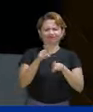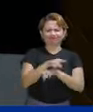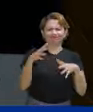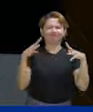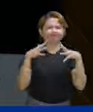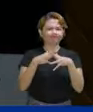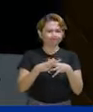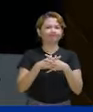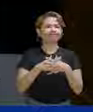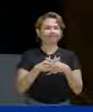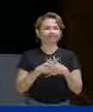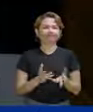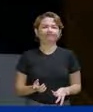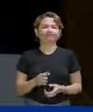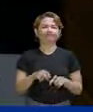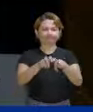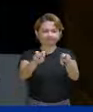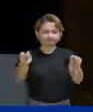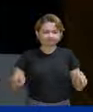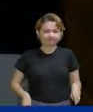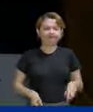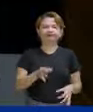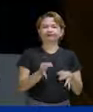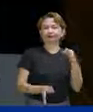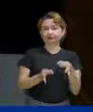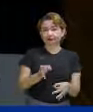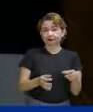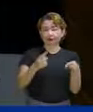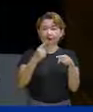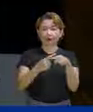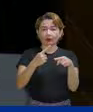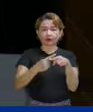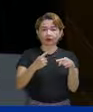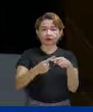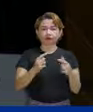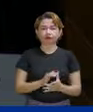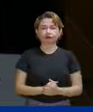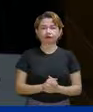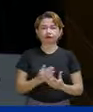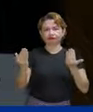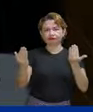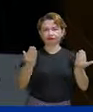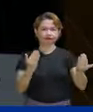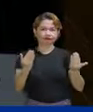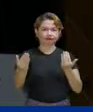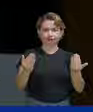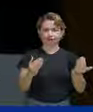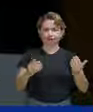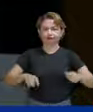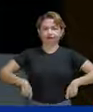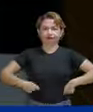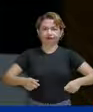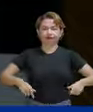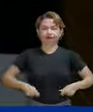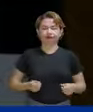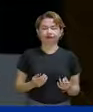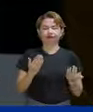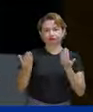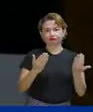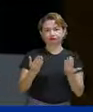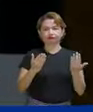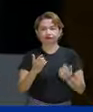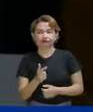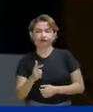na decisão do colegiado, especialmente no critério adotado para a comparação dos gastos com outros